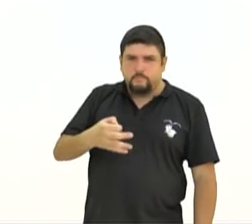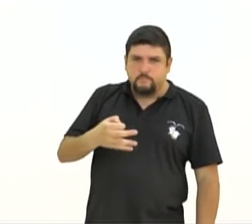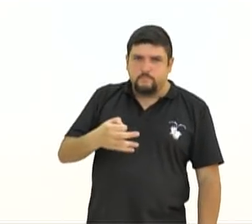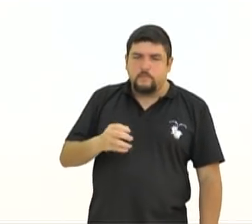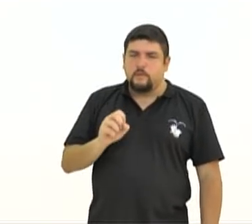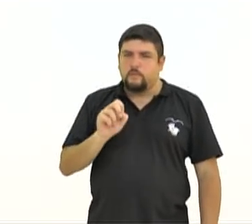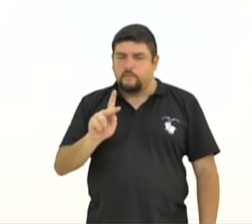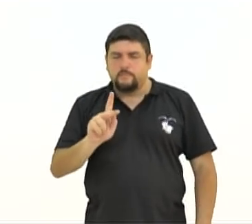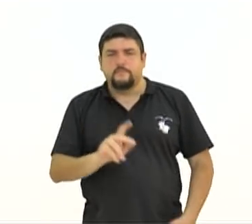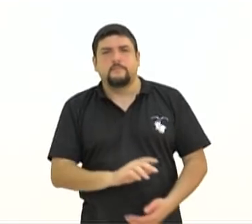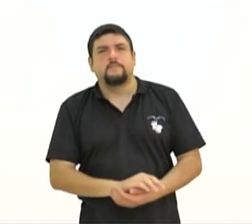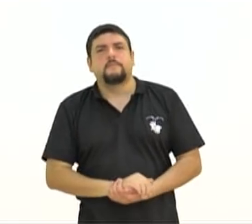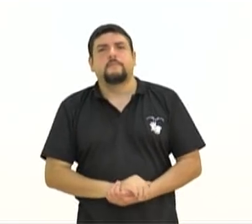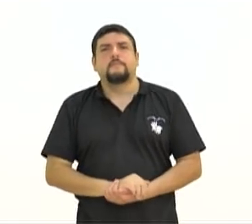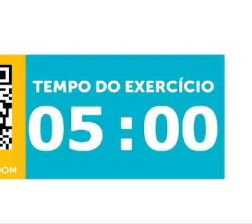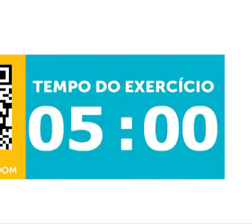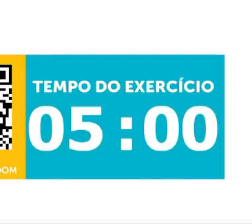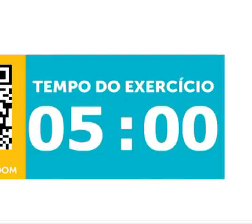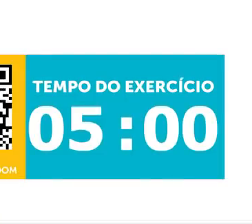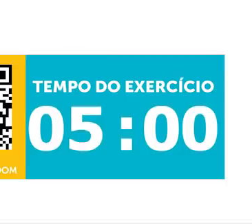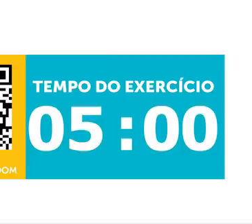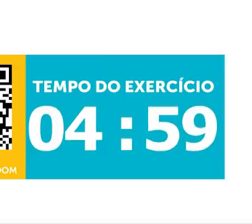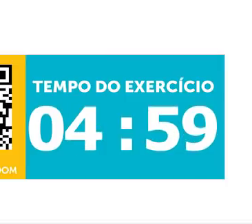alternativas. E a gente retorna na sequência.